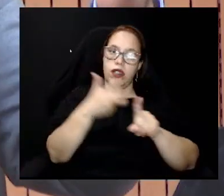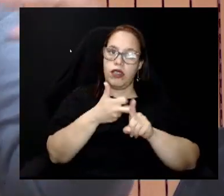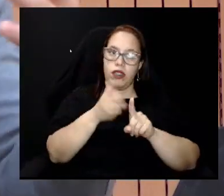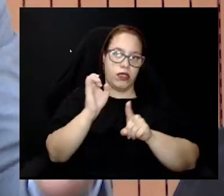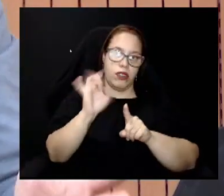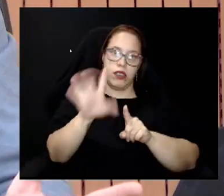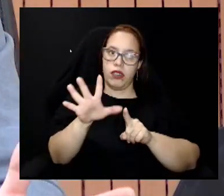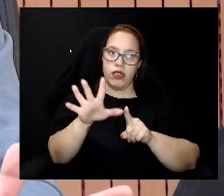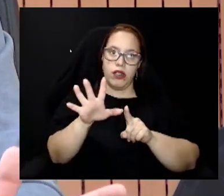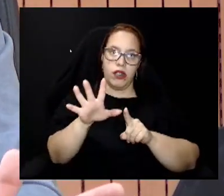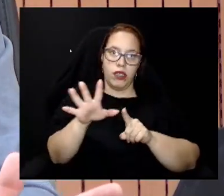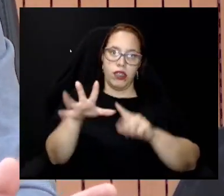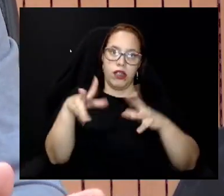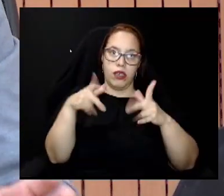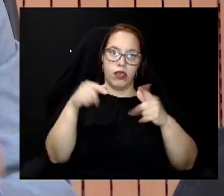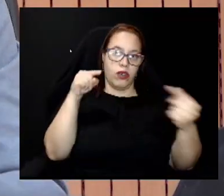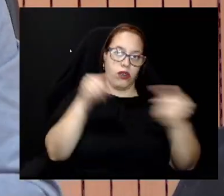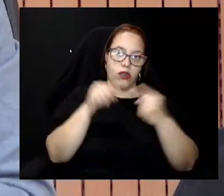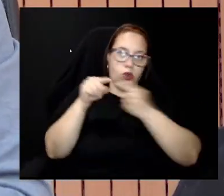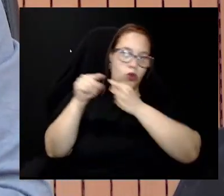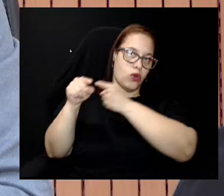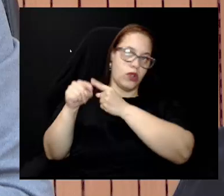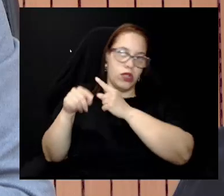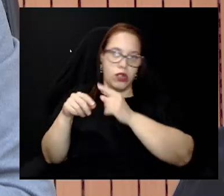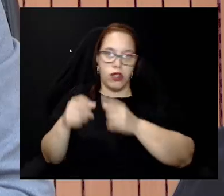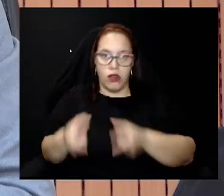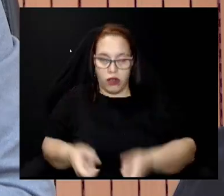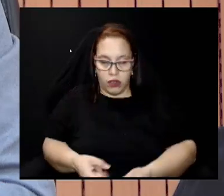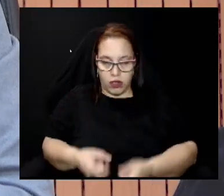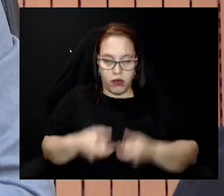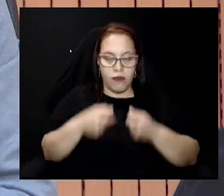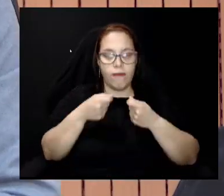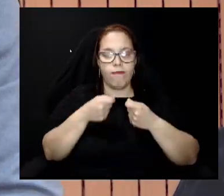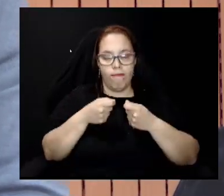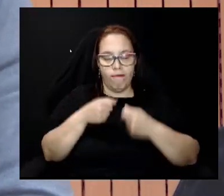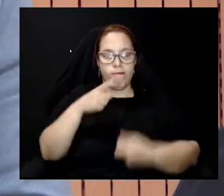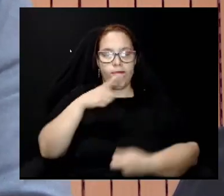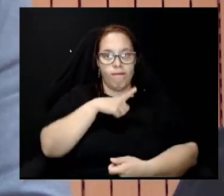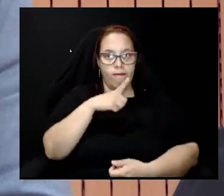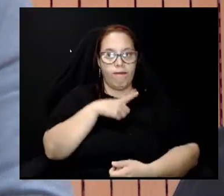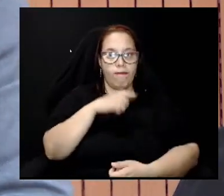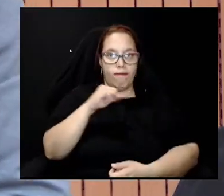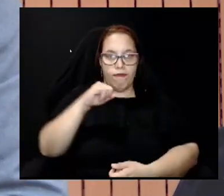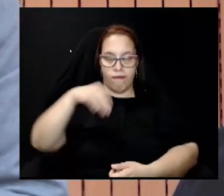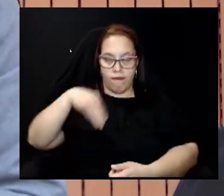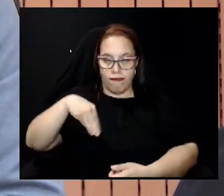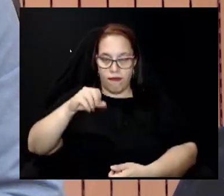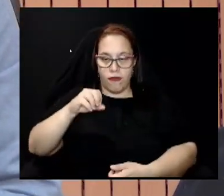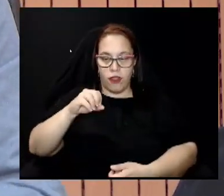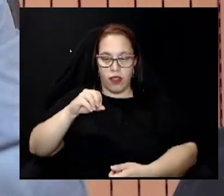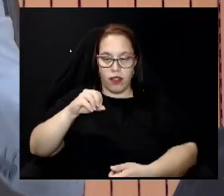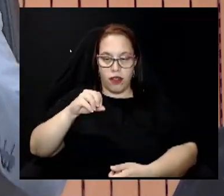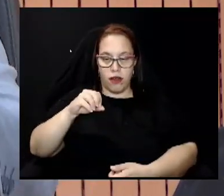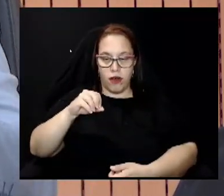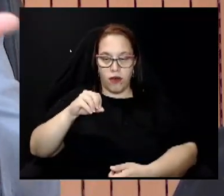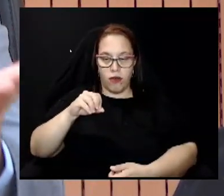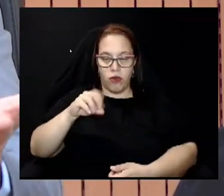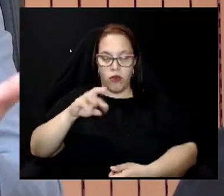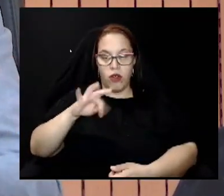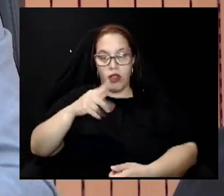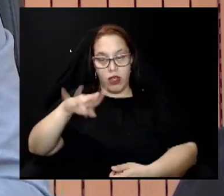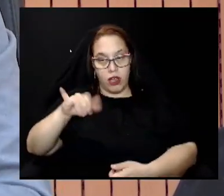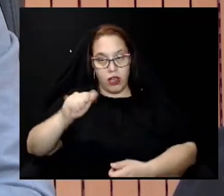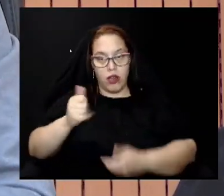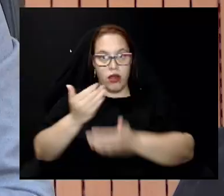genérica contra todos os tipos de câncer. O que a gente acaba tendo é a imunoterapia sendo estudada em todos os cenários. E especialmente